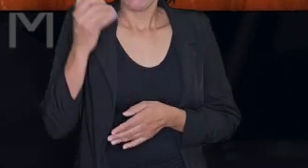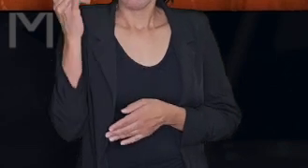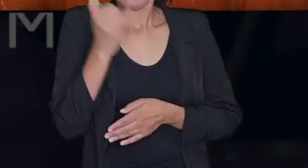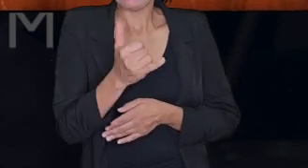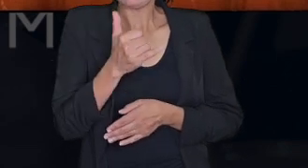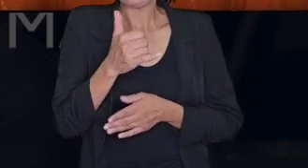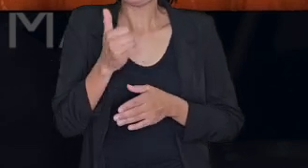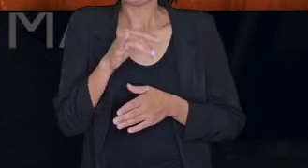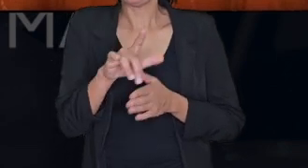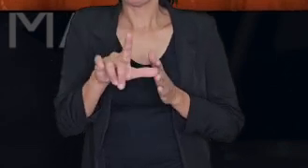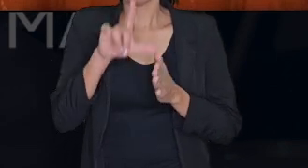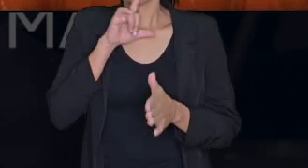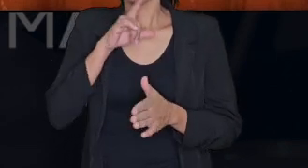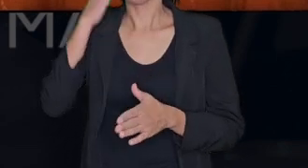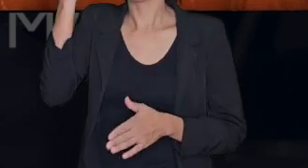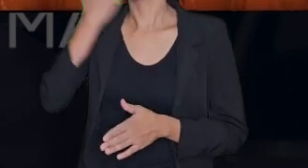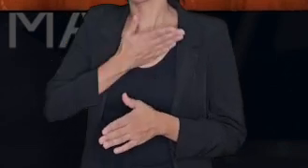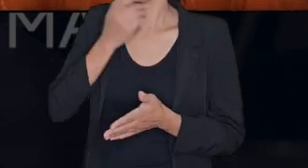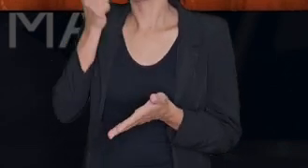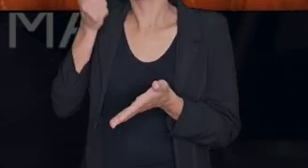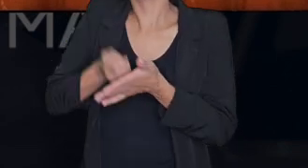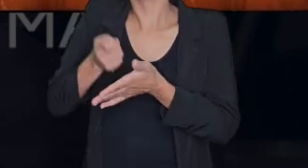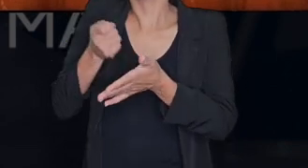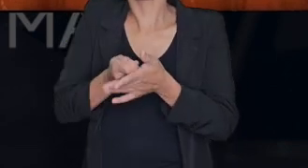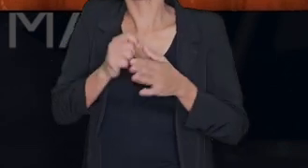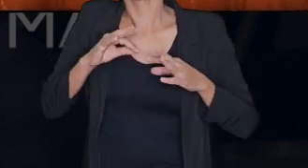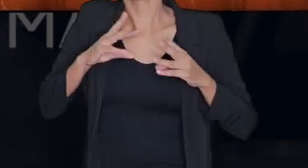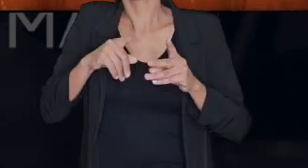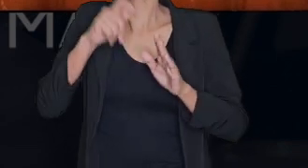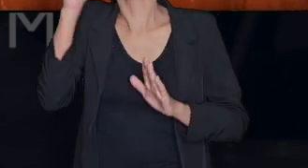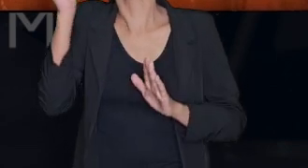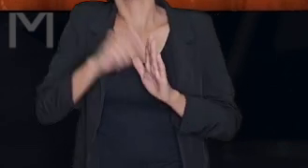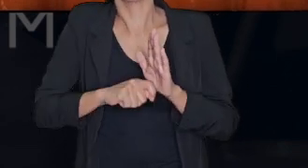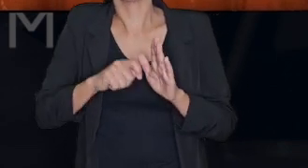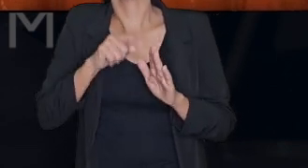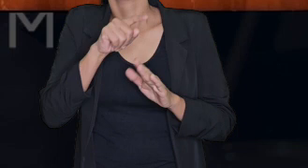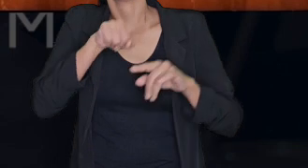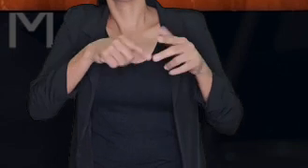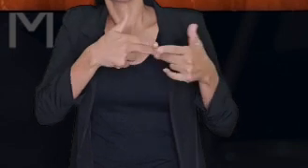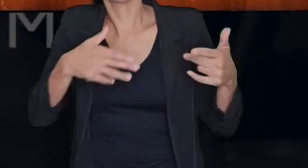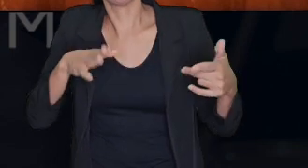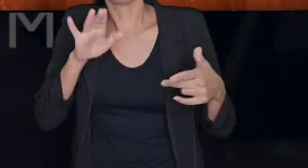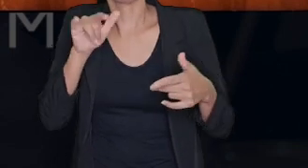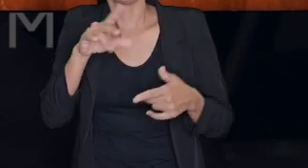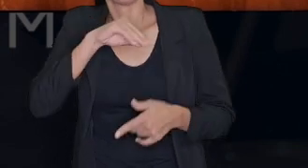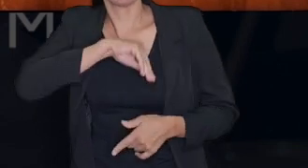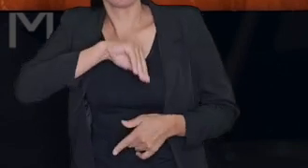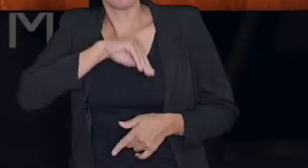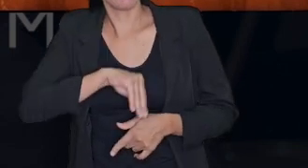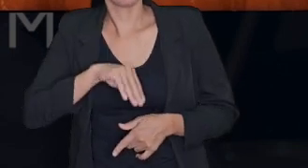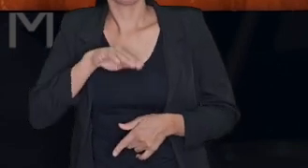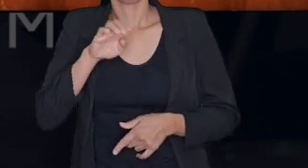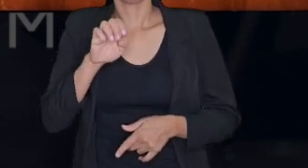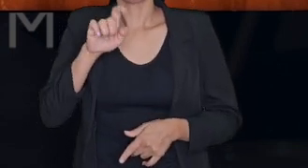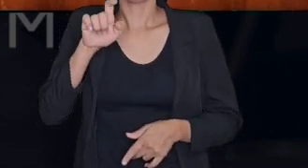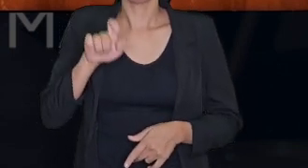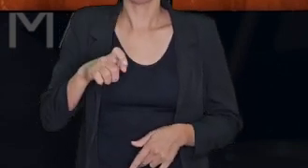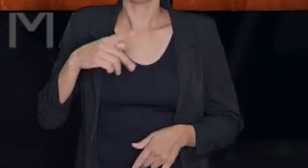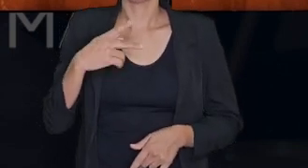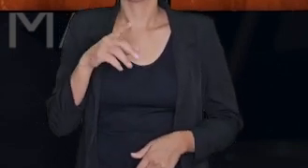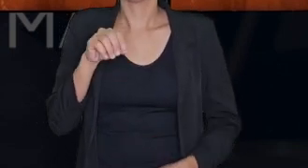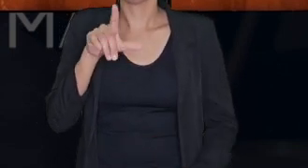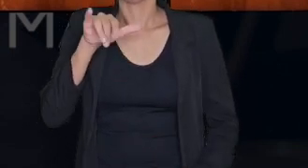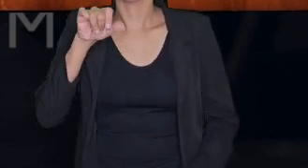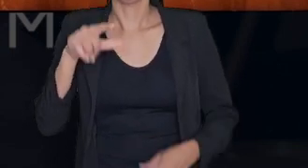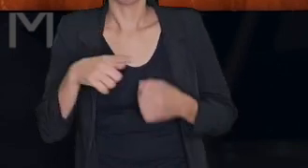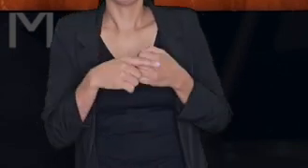de partilha ou adjudicação será proferida sem prova de quitação de todos os tributos relativos aos bens e às